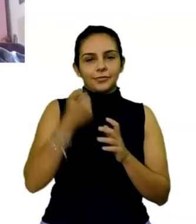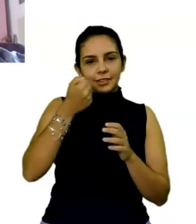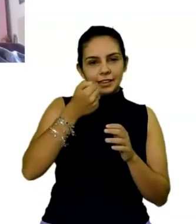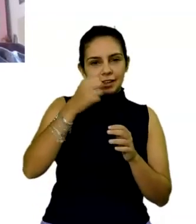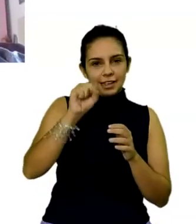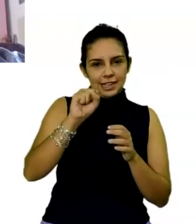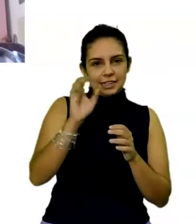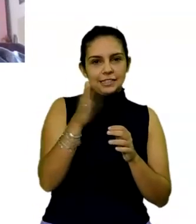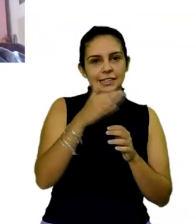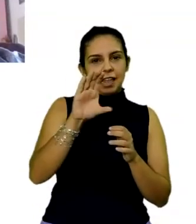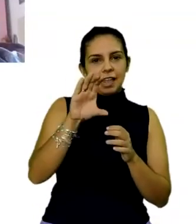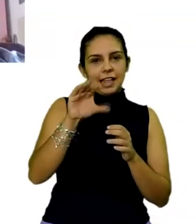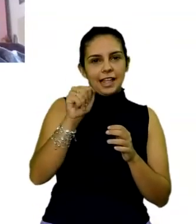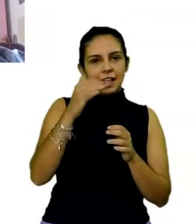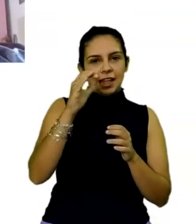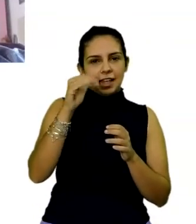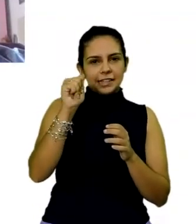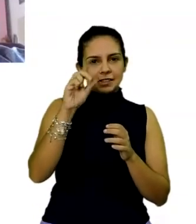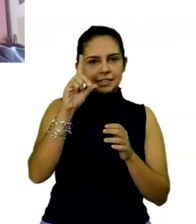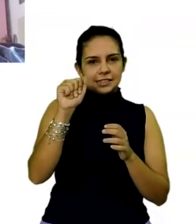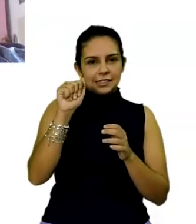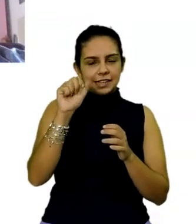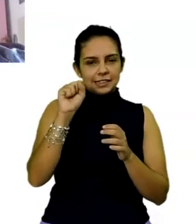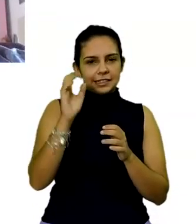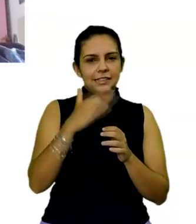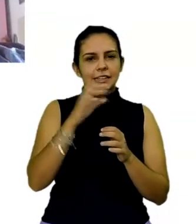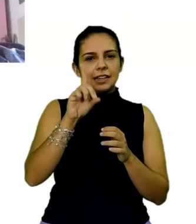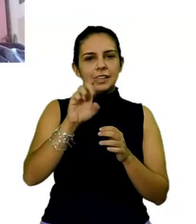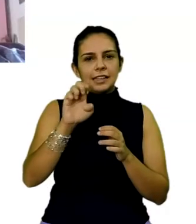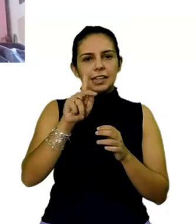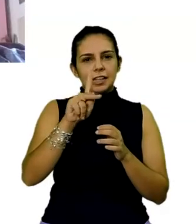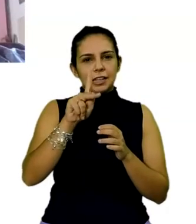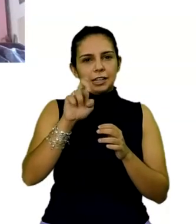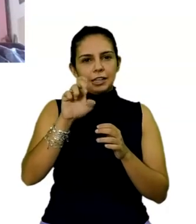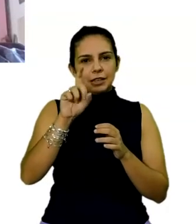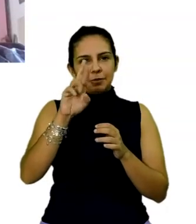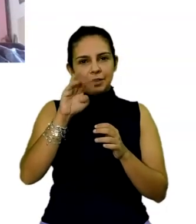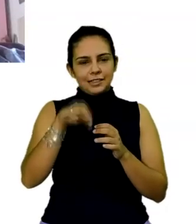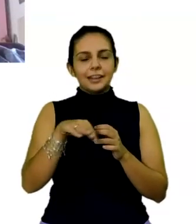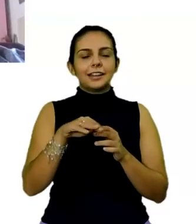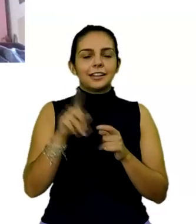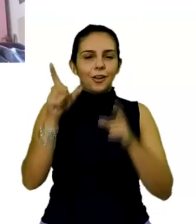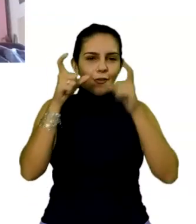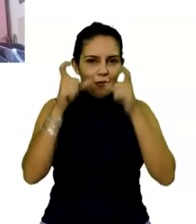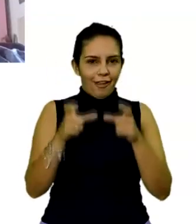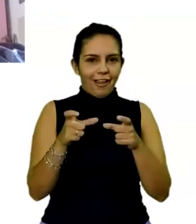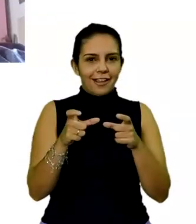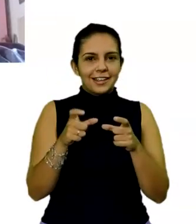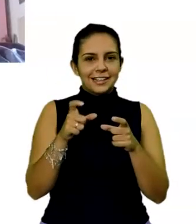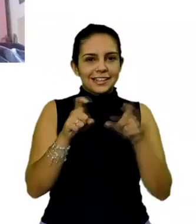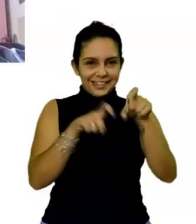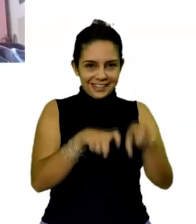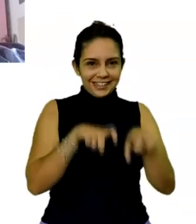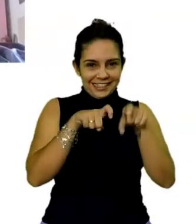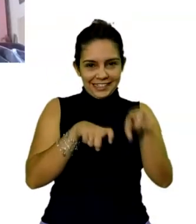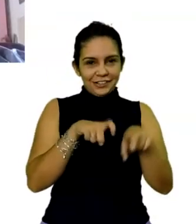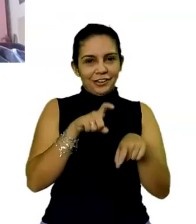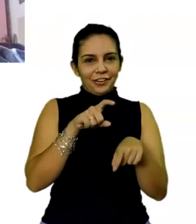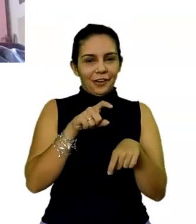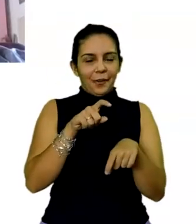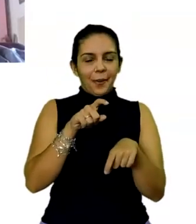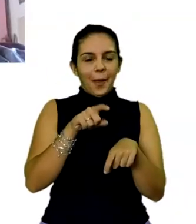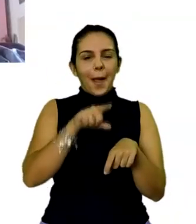Pedrinho, né? Aquelas histórias passadas no sítio do Pica-Pau Amarelo. Mas anos mais tarde